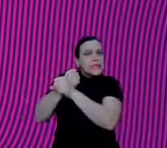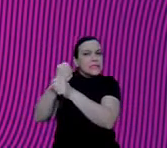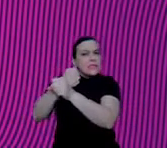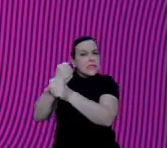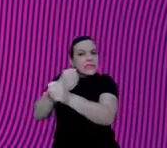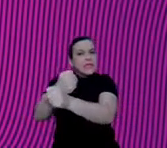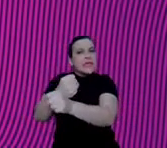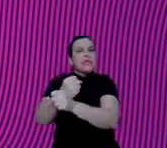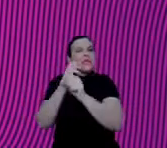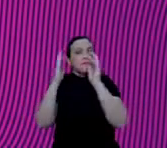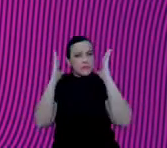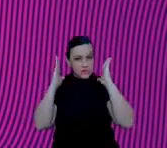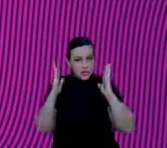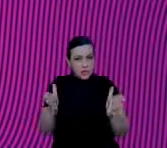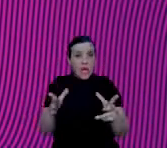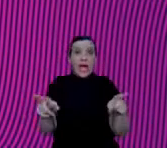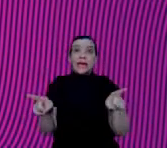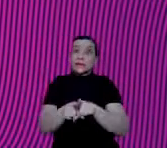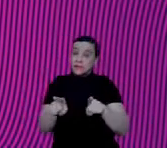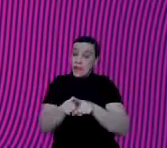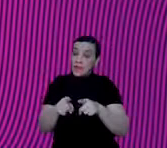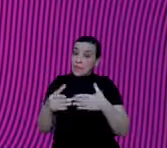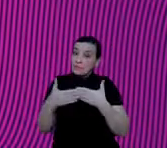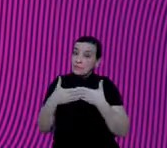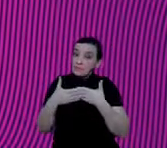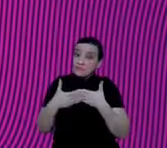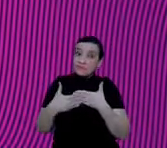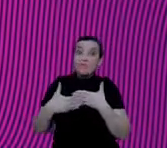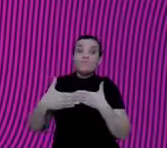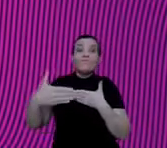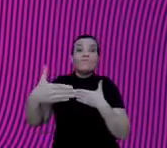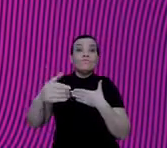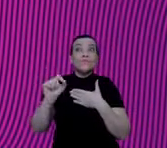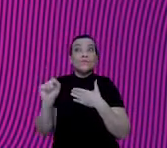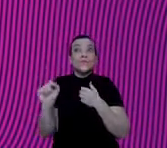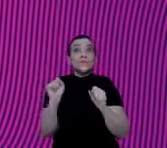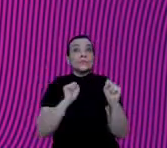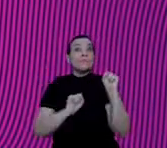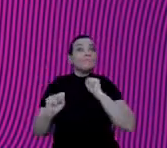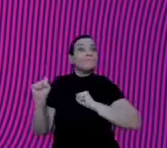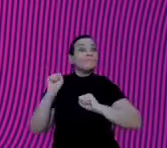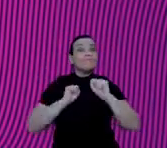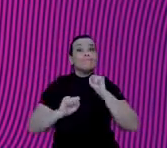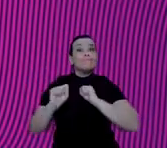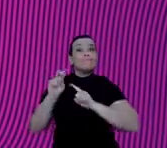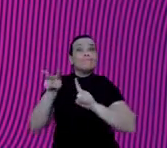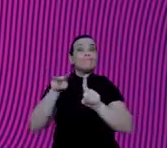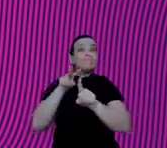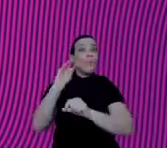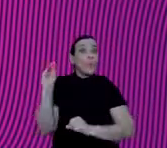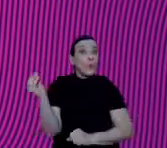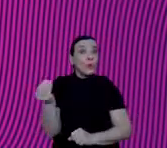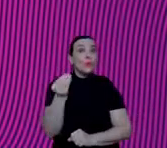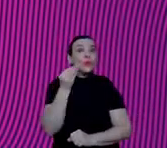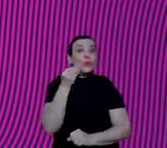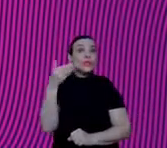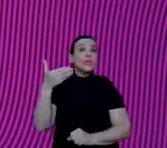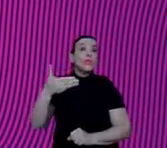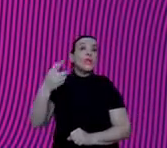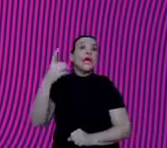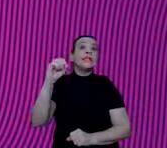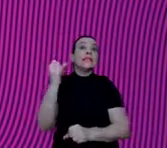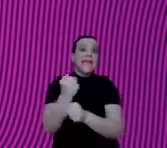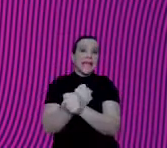quais são as promessas, quais são as nossas perspectivas, as nossas oportunidades para os próximos 10 anos. Então, a